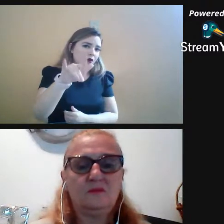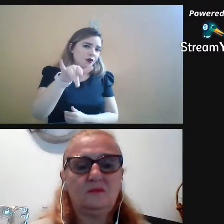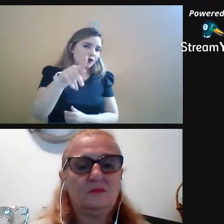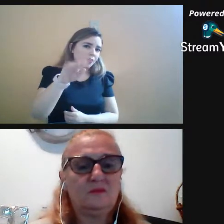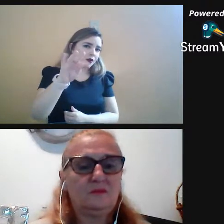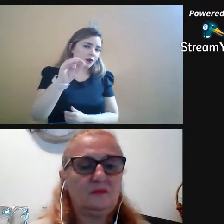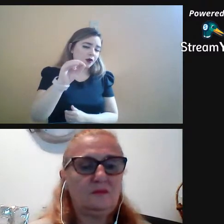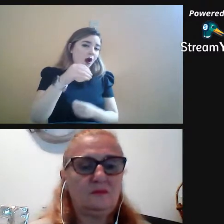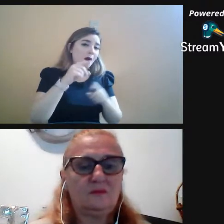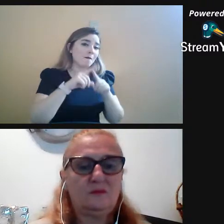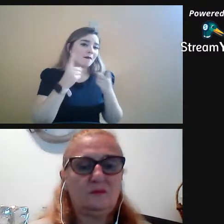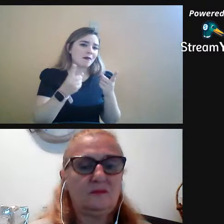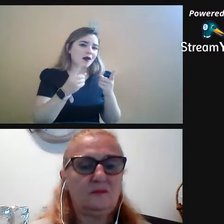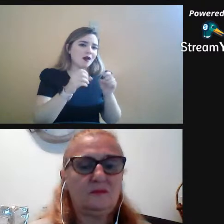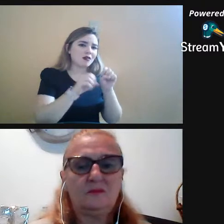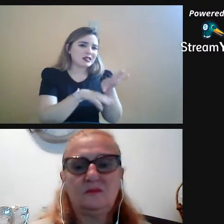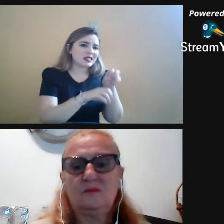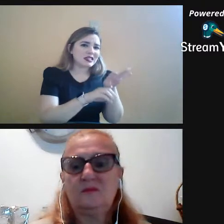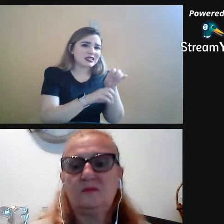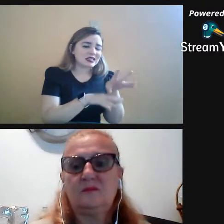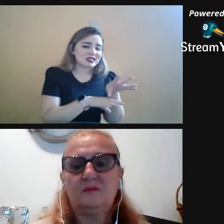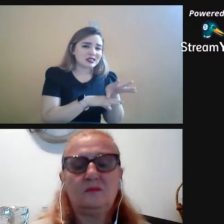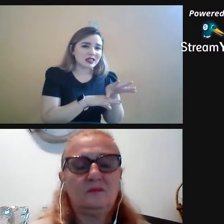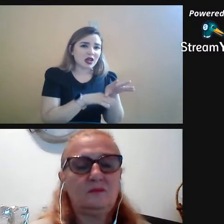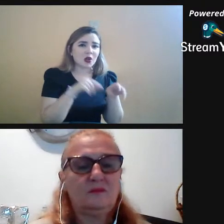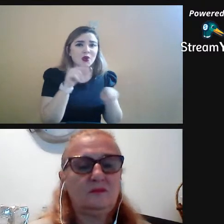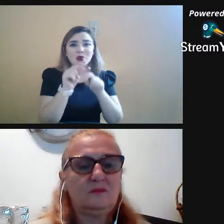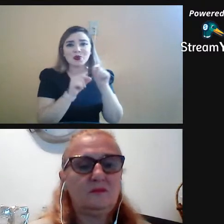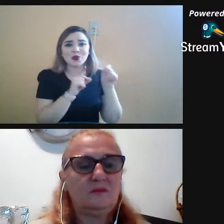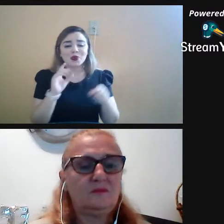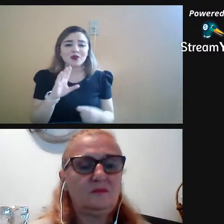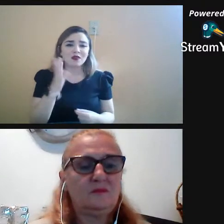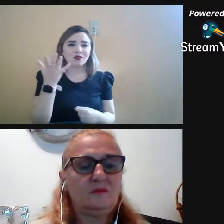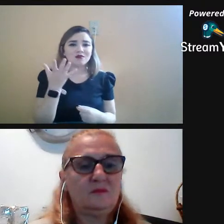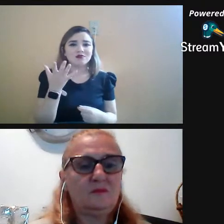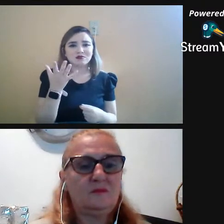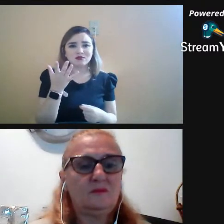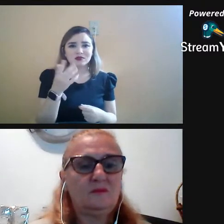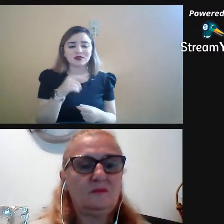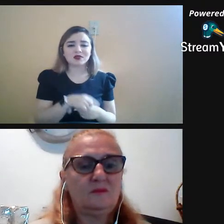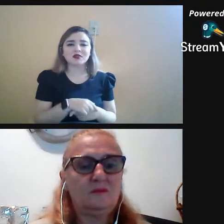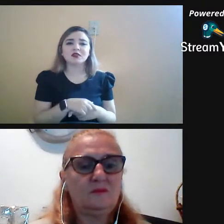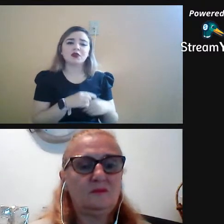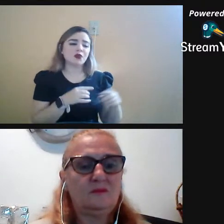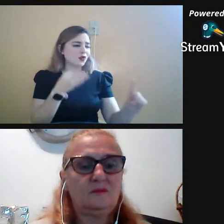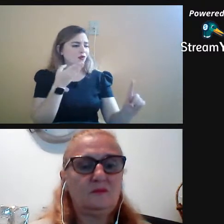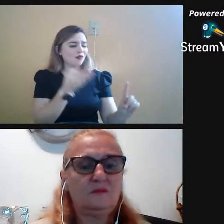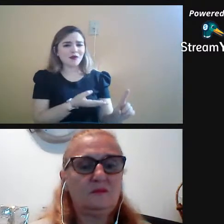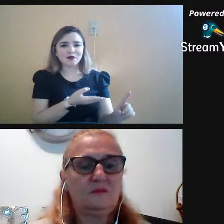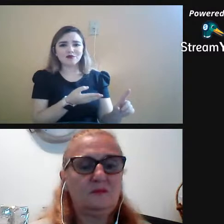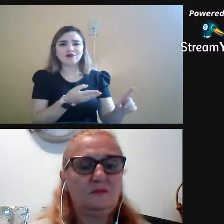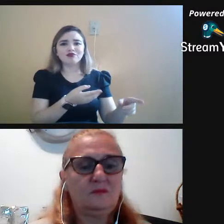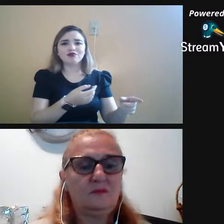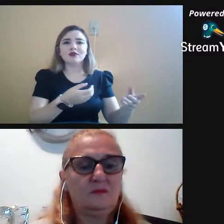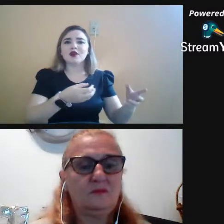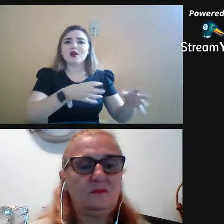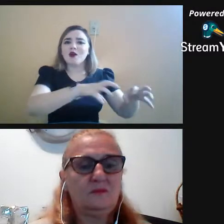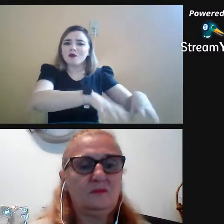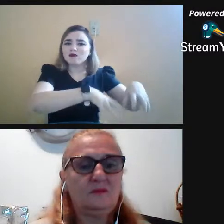é orientado do prejuízo que aquela espécie vai trazer, não só para o